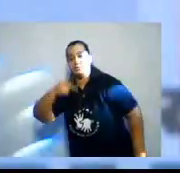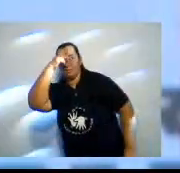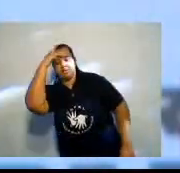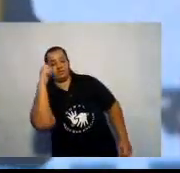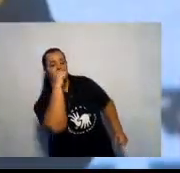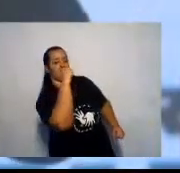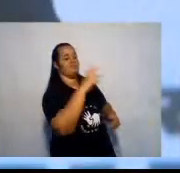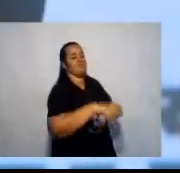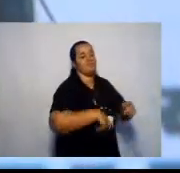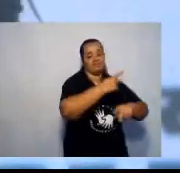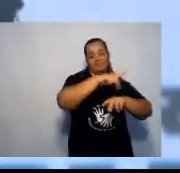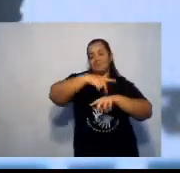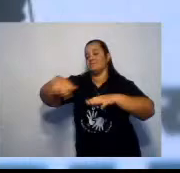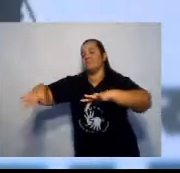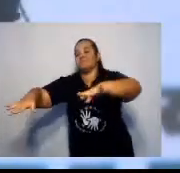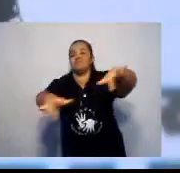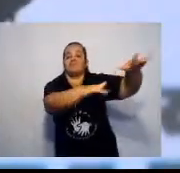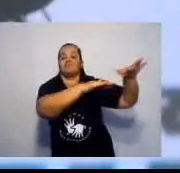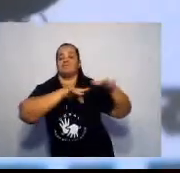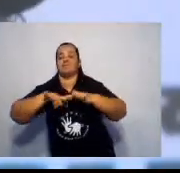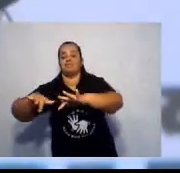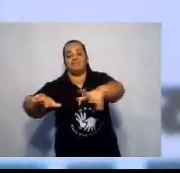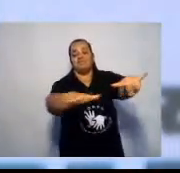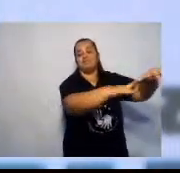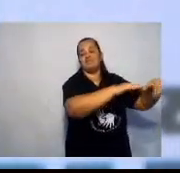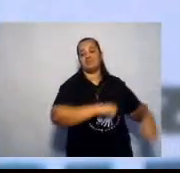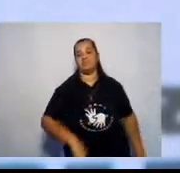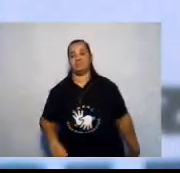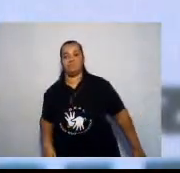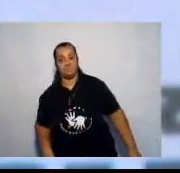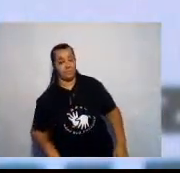poeta, o artista vai onde o povo está.